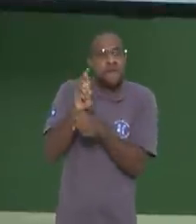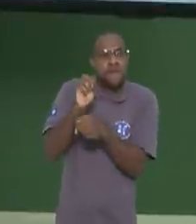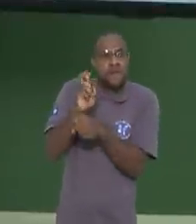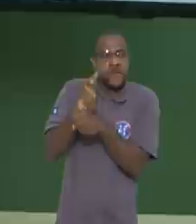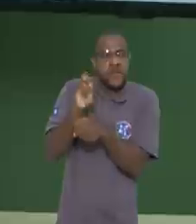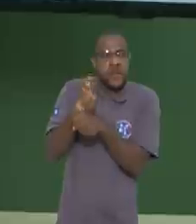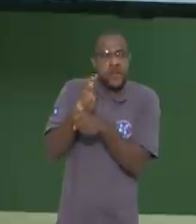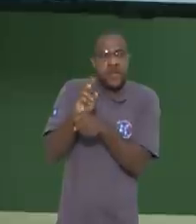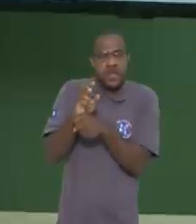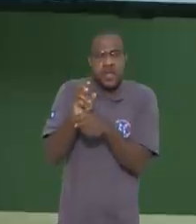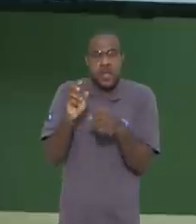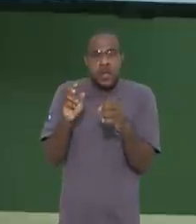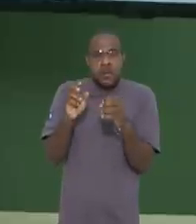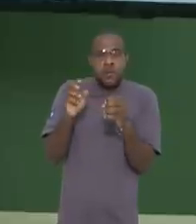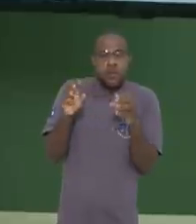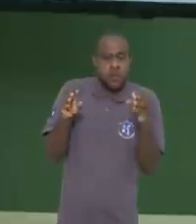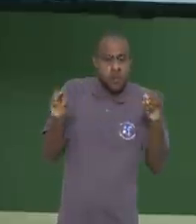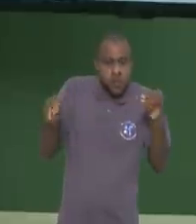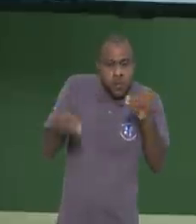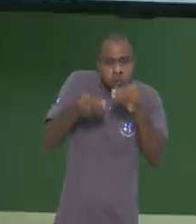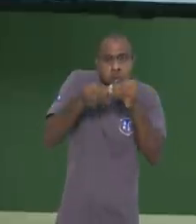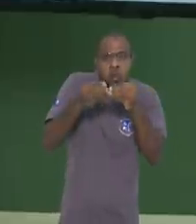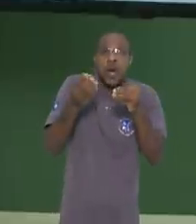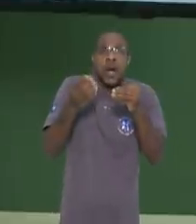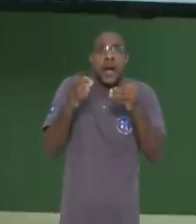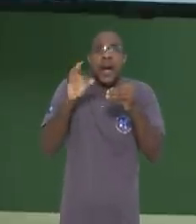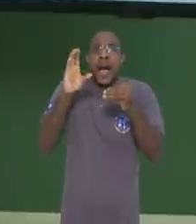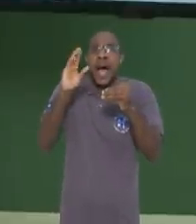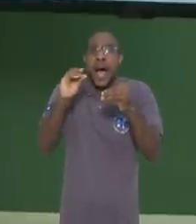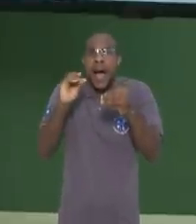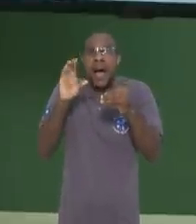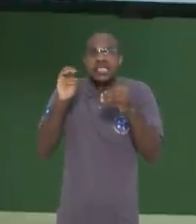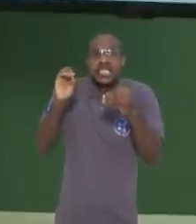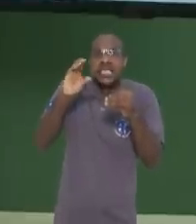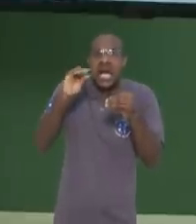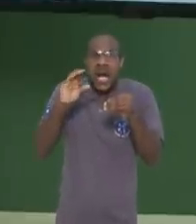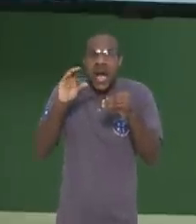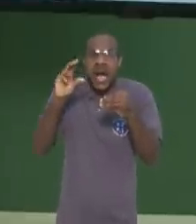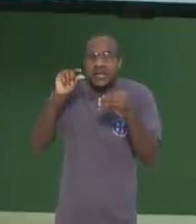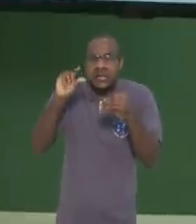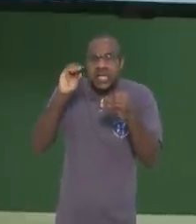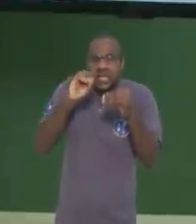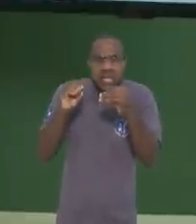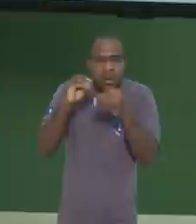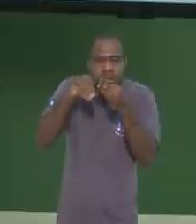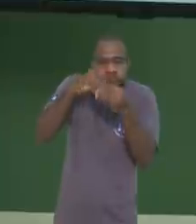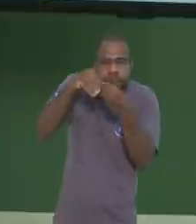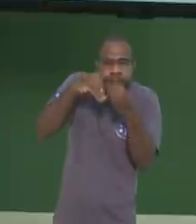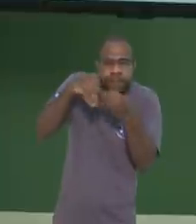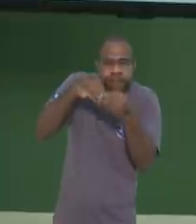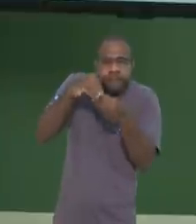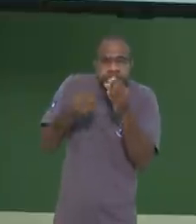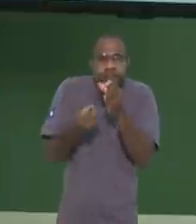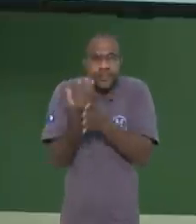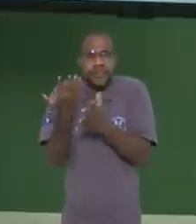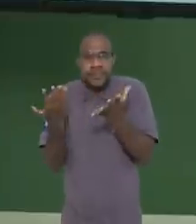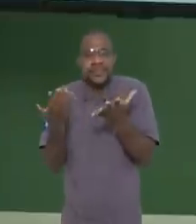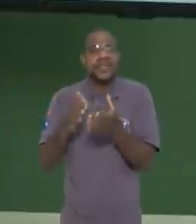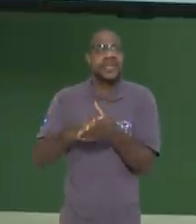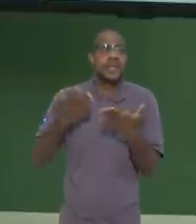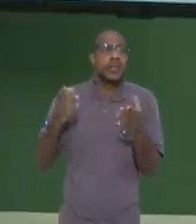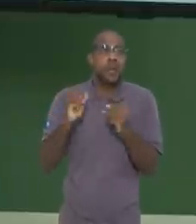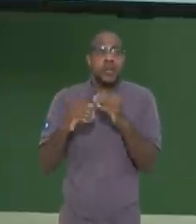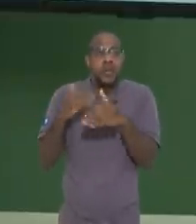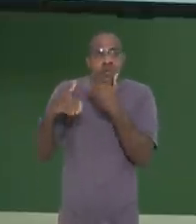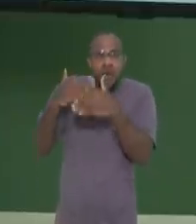no plasmídio da bactéria e fazia o DNA recombinante. Isso envolve alguma coisa de transgênico? Pode envolver, a gente viu,